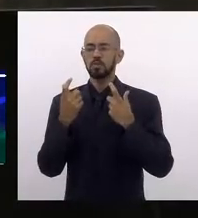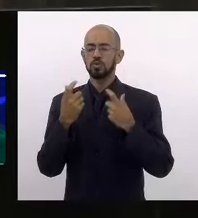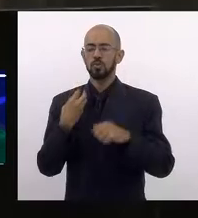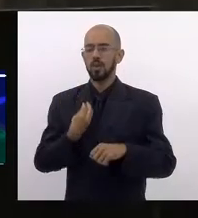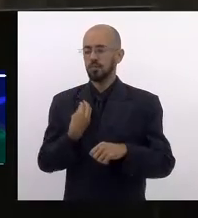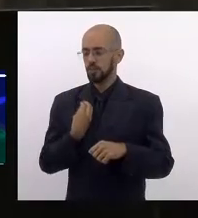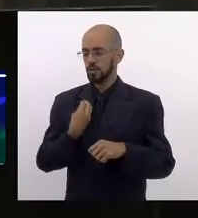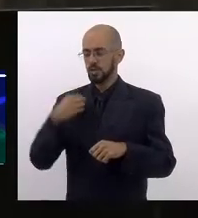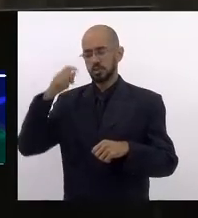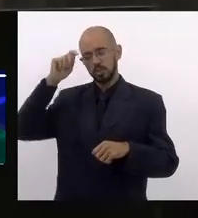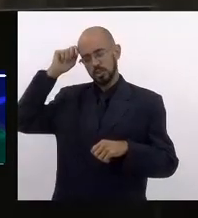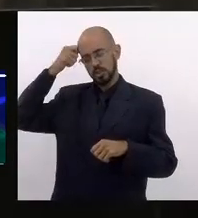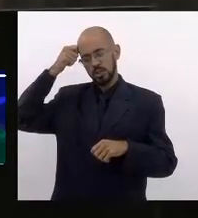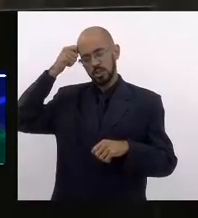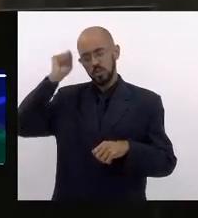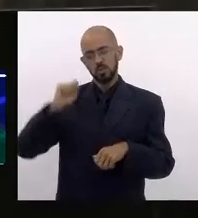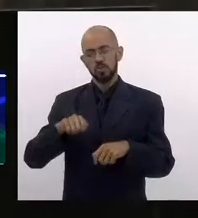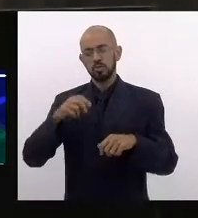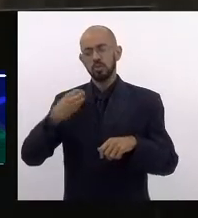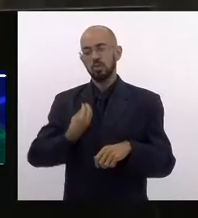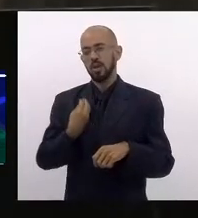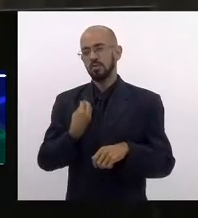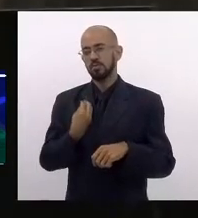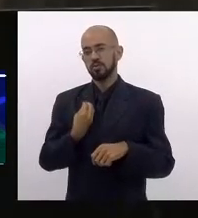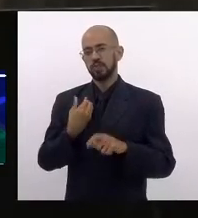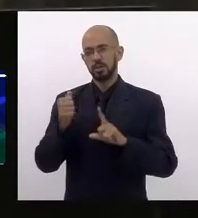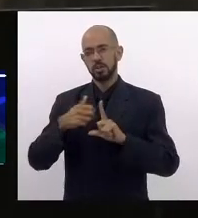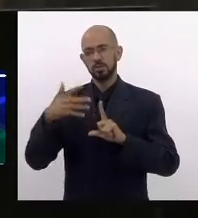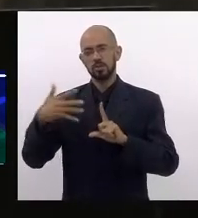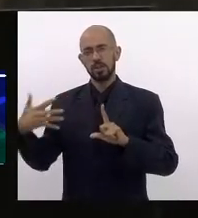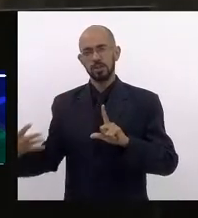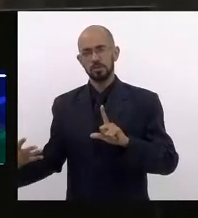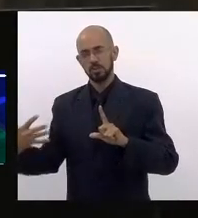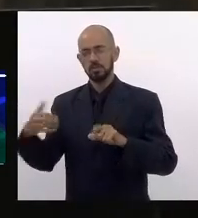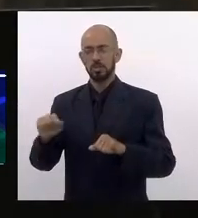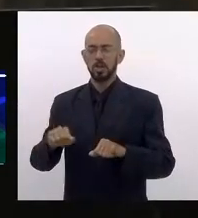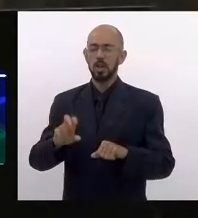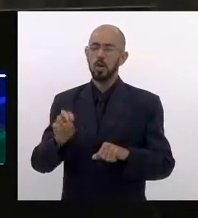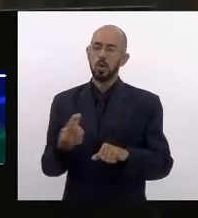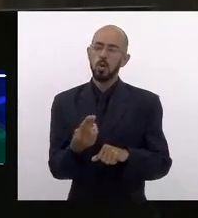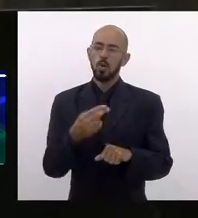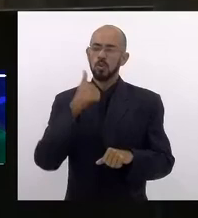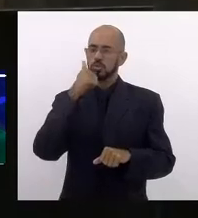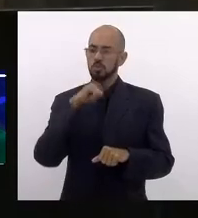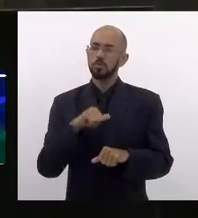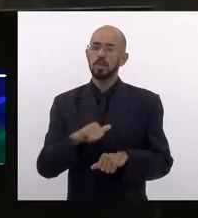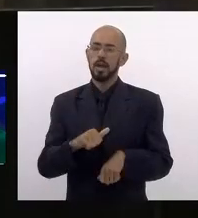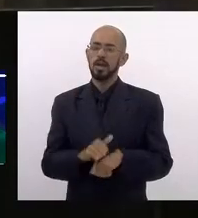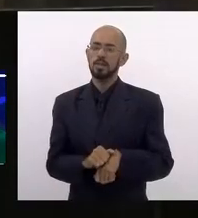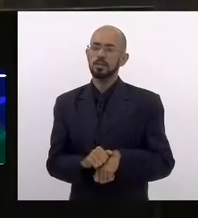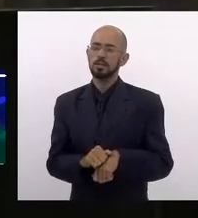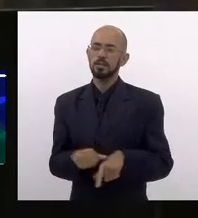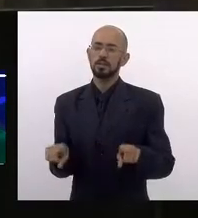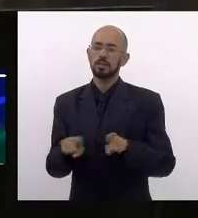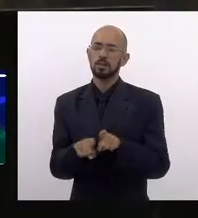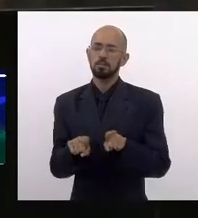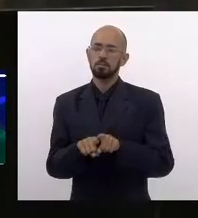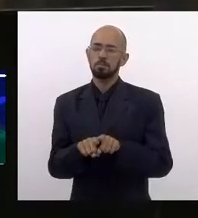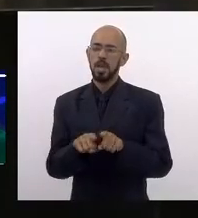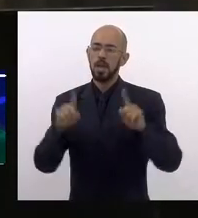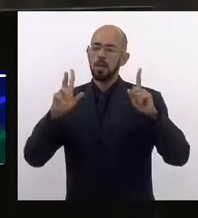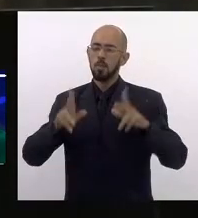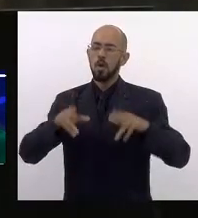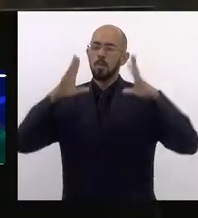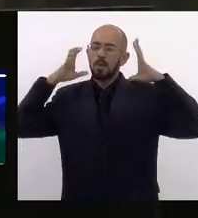de negros e negras, com a vida da população LGBTQIA+, com a vida de mulheres que, assim como Marielle,